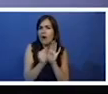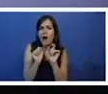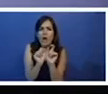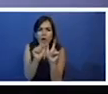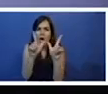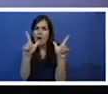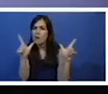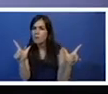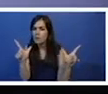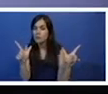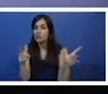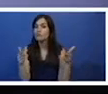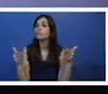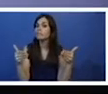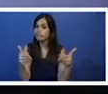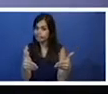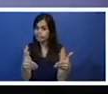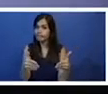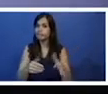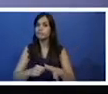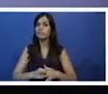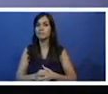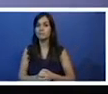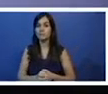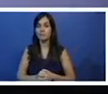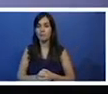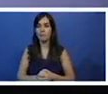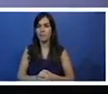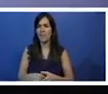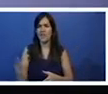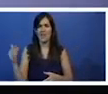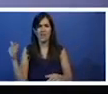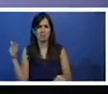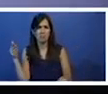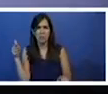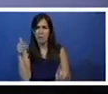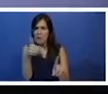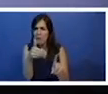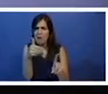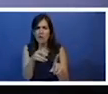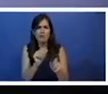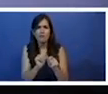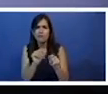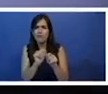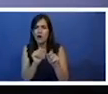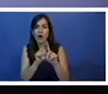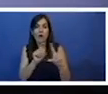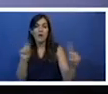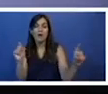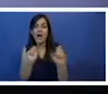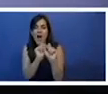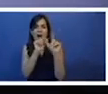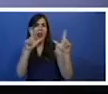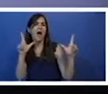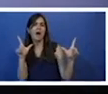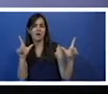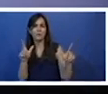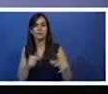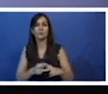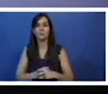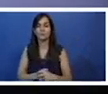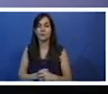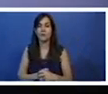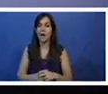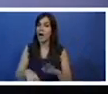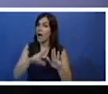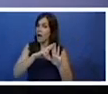Então, o sujeito, que é aquele agente que faz algo na oração, ele vai estar muito claro. A regra